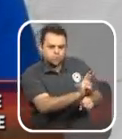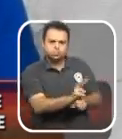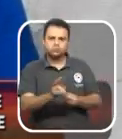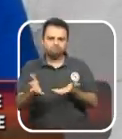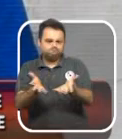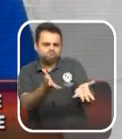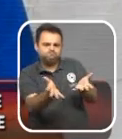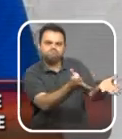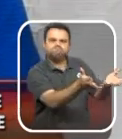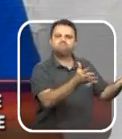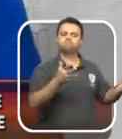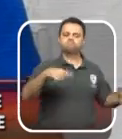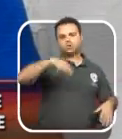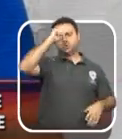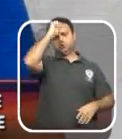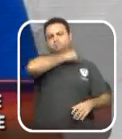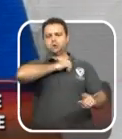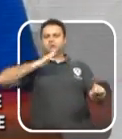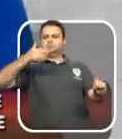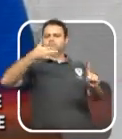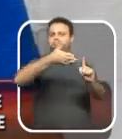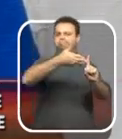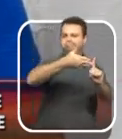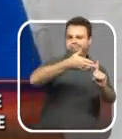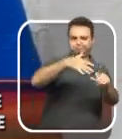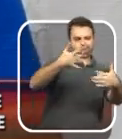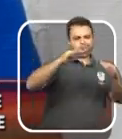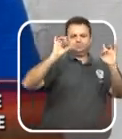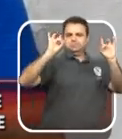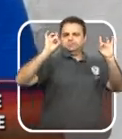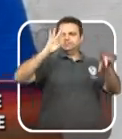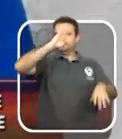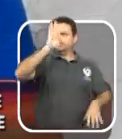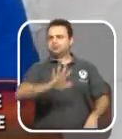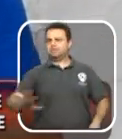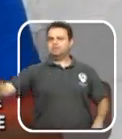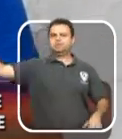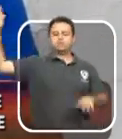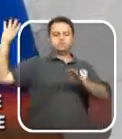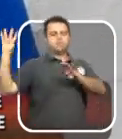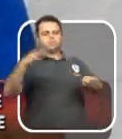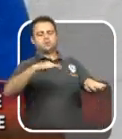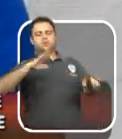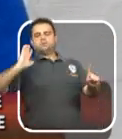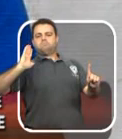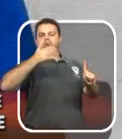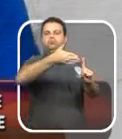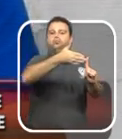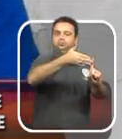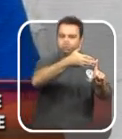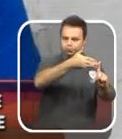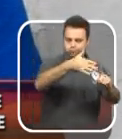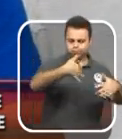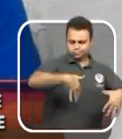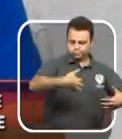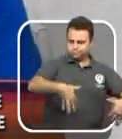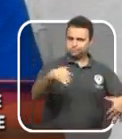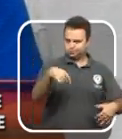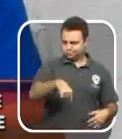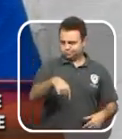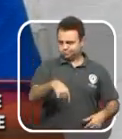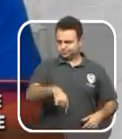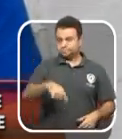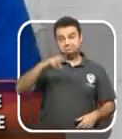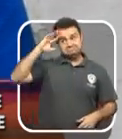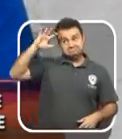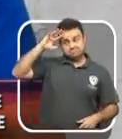Preto é uma referência, né? Em várias áreas, uma referência para o estado e para o país. Então, eu defendo que a gente,